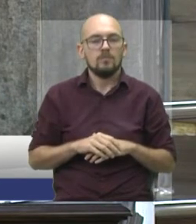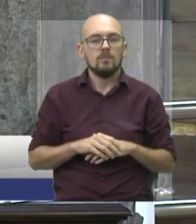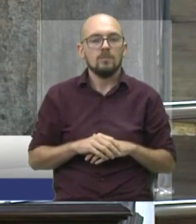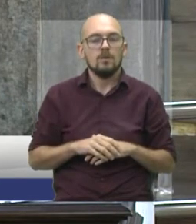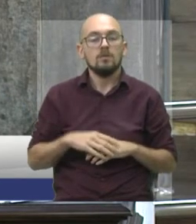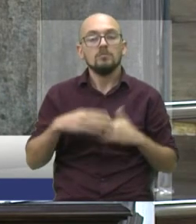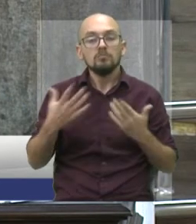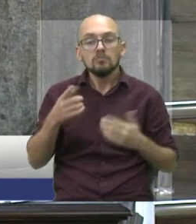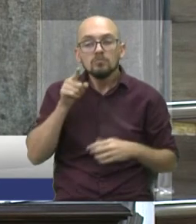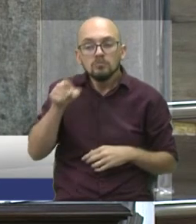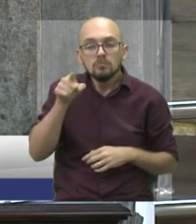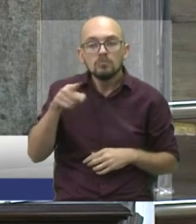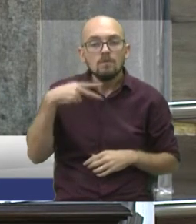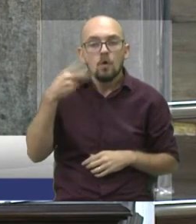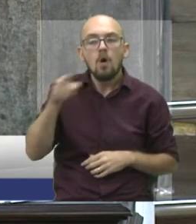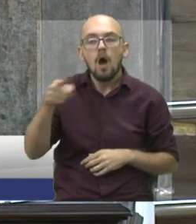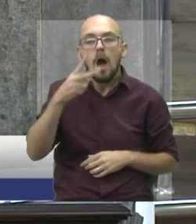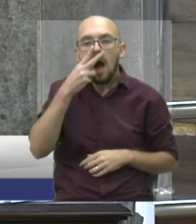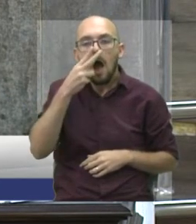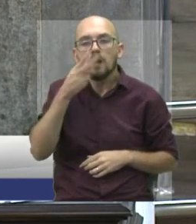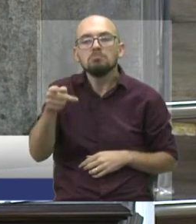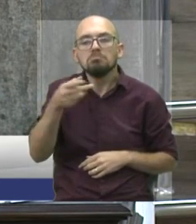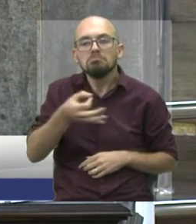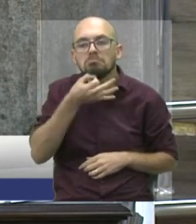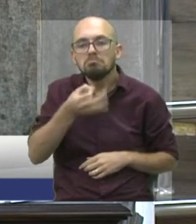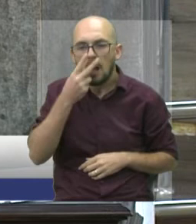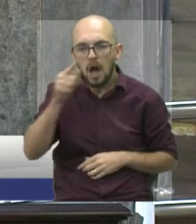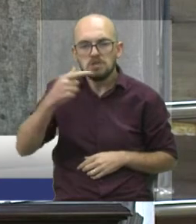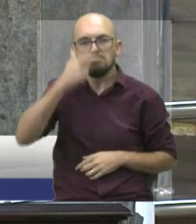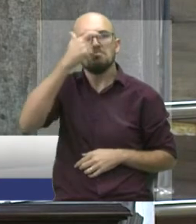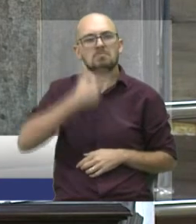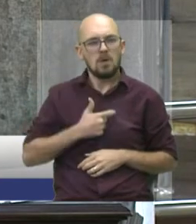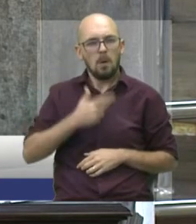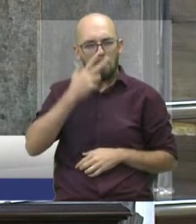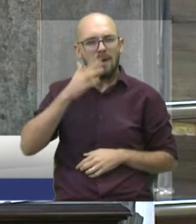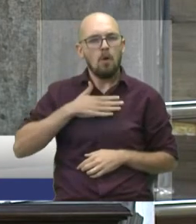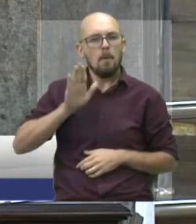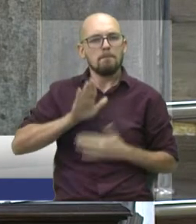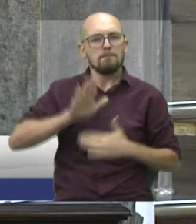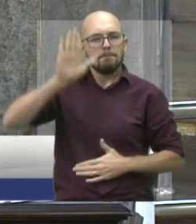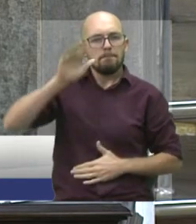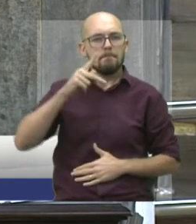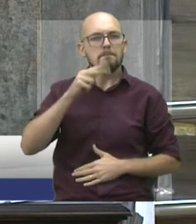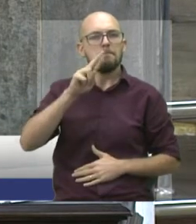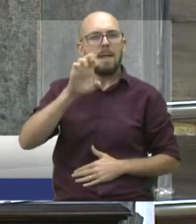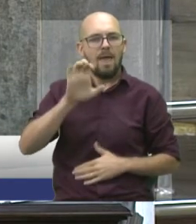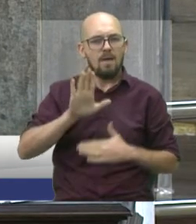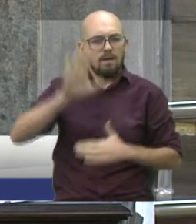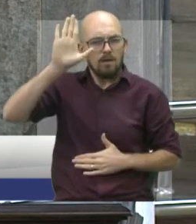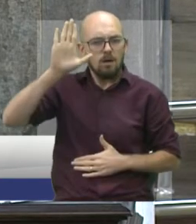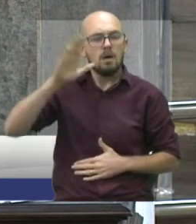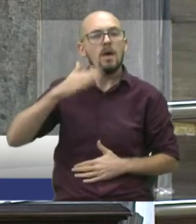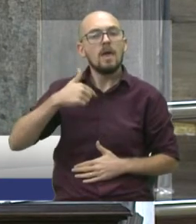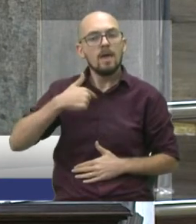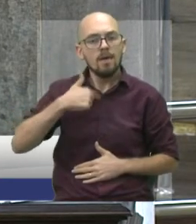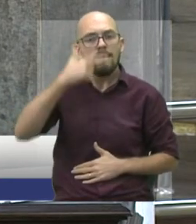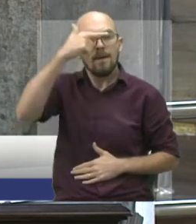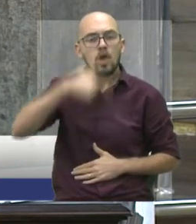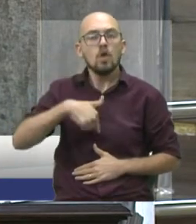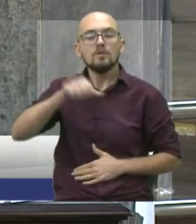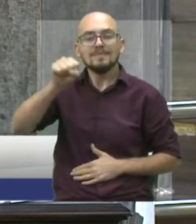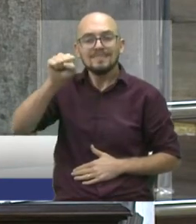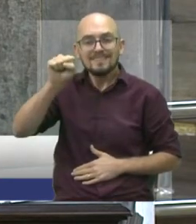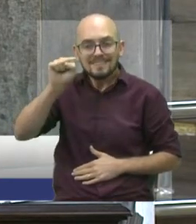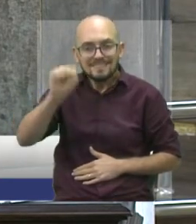Então, vereador, se o senhor acha que eu sou pré-candidato, eu sou pré-candidato,